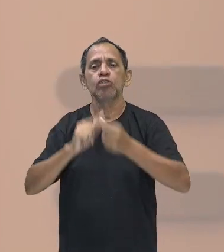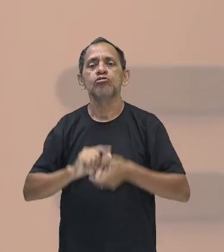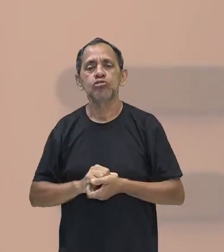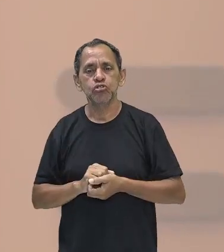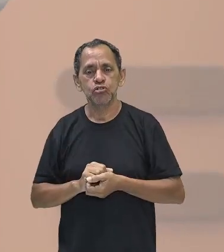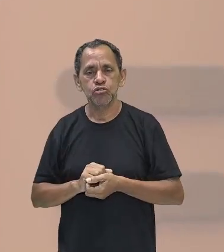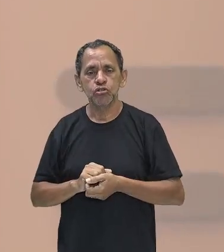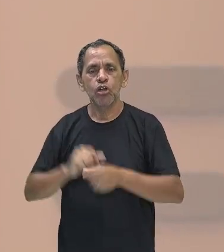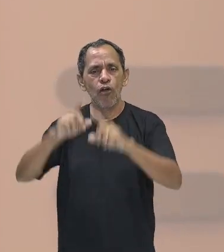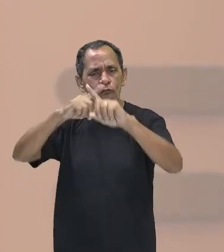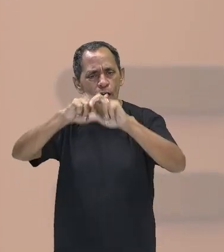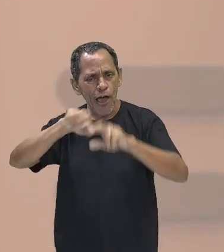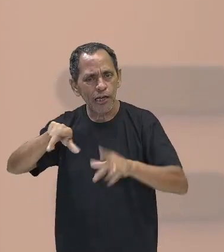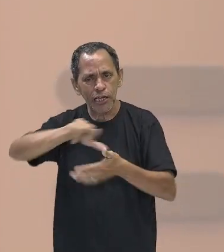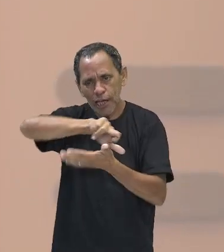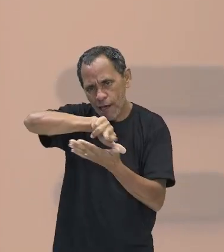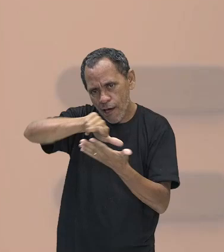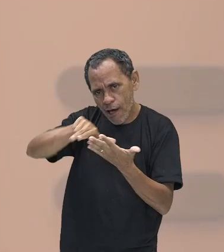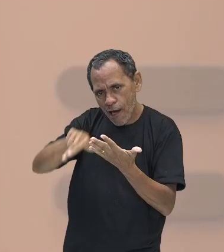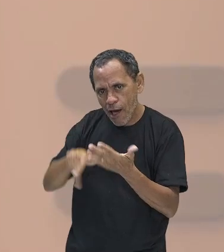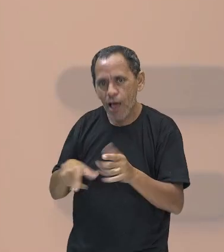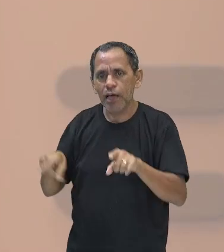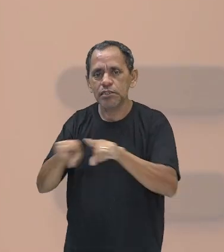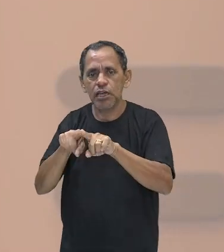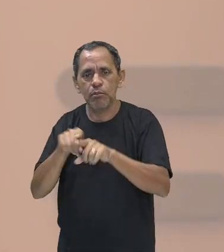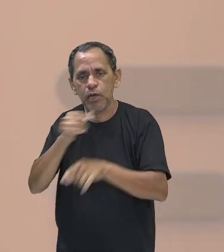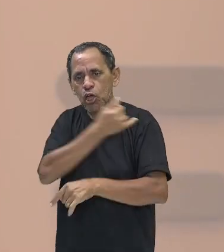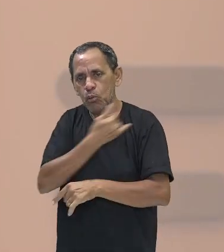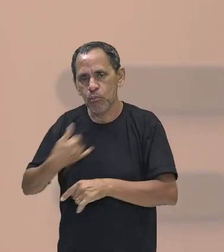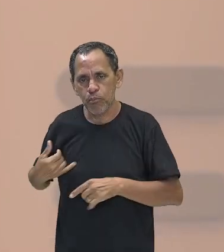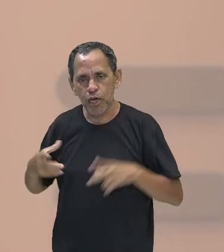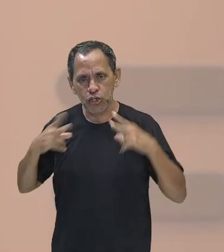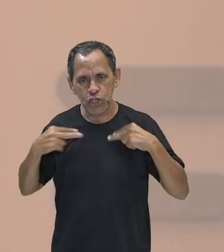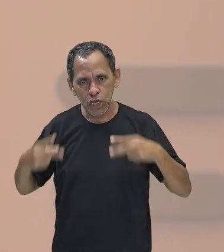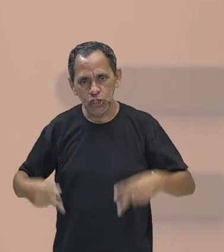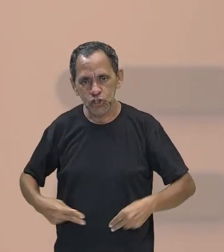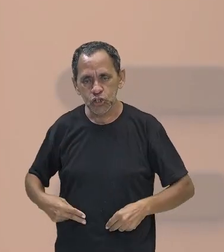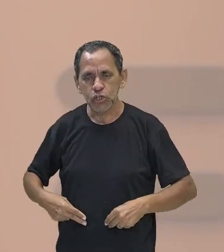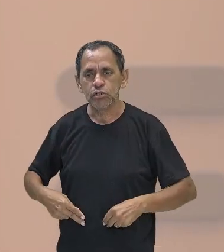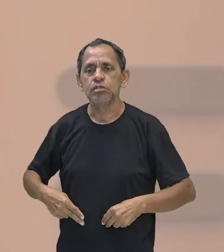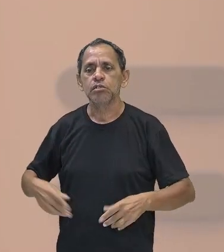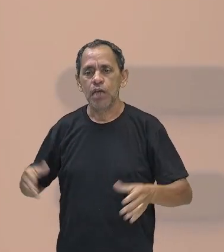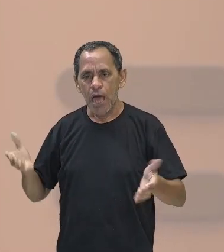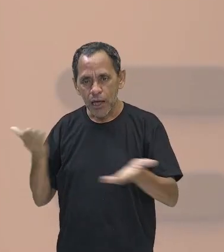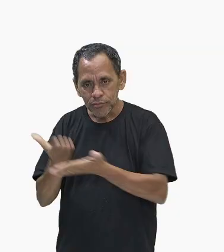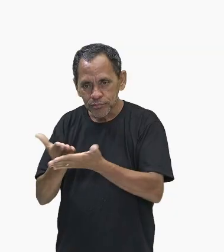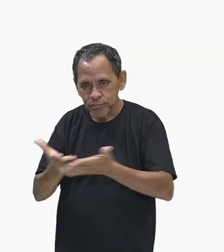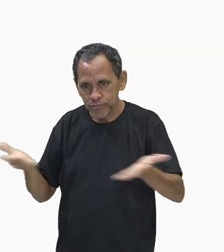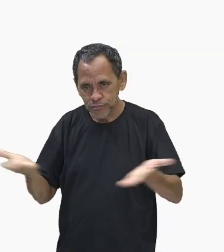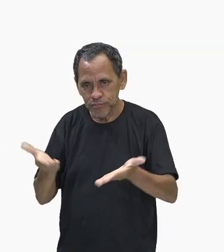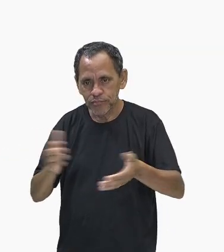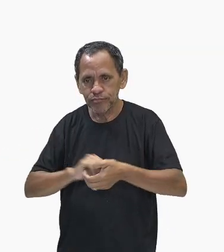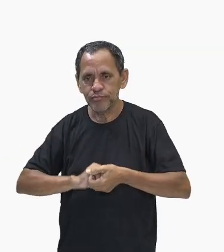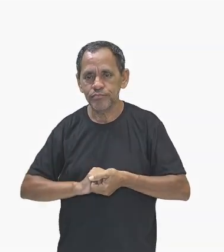contra gregos, até então aí o imperialismo então do Alexandre o Grande. E por aqui então a professora se despede.